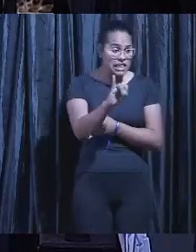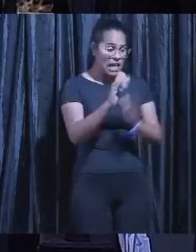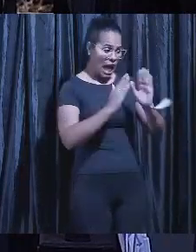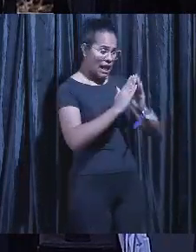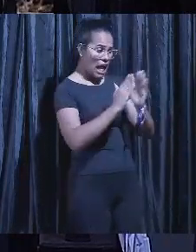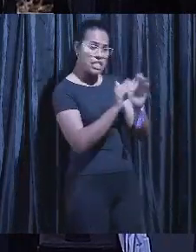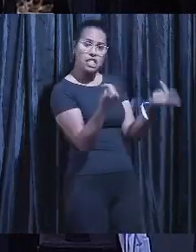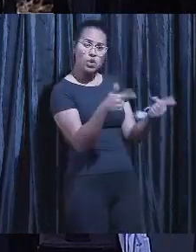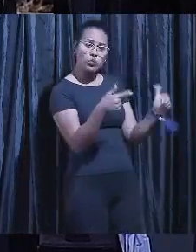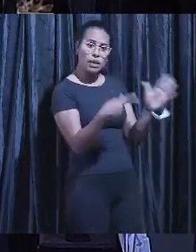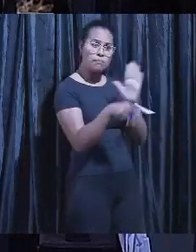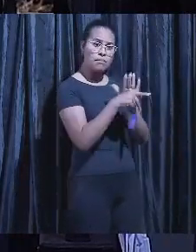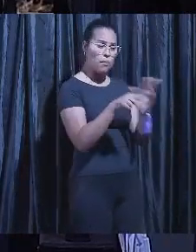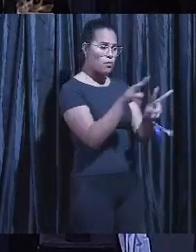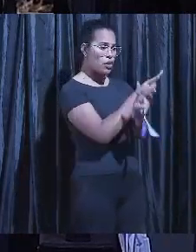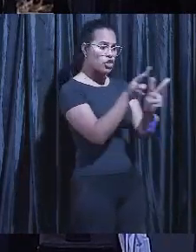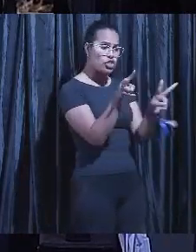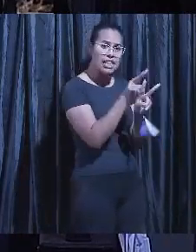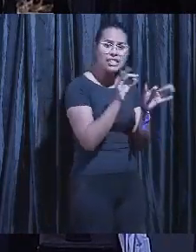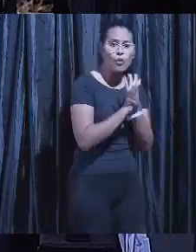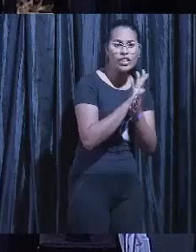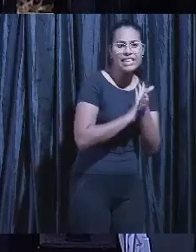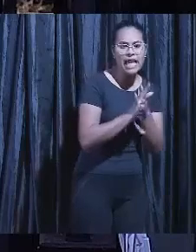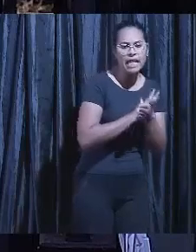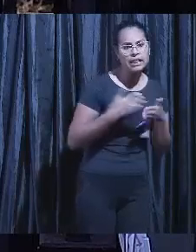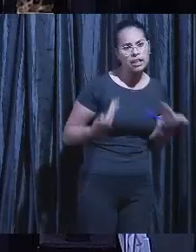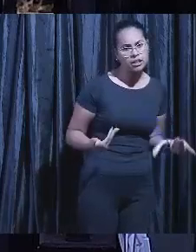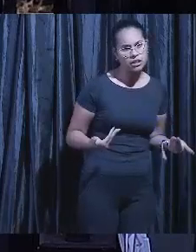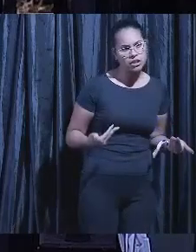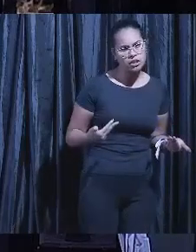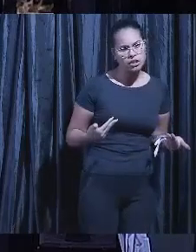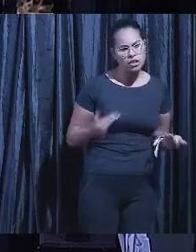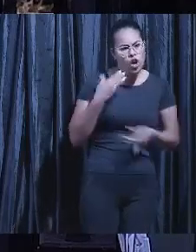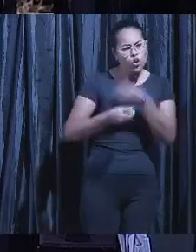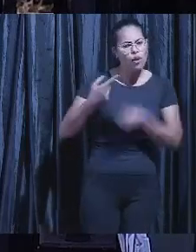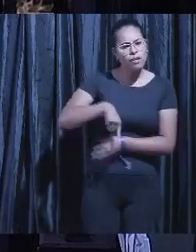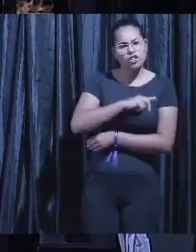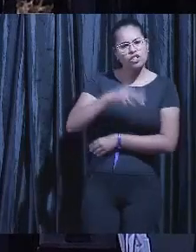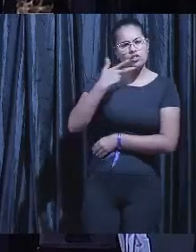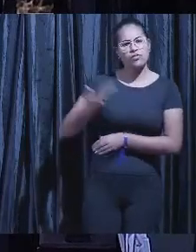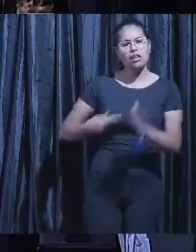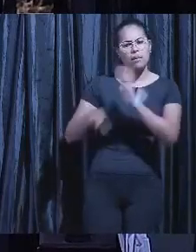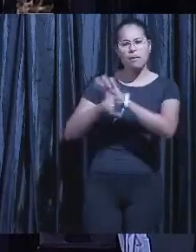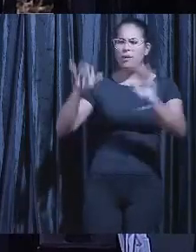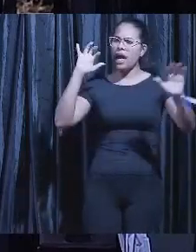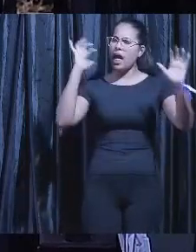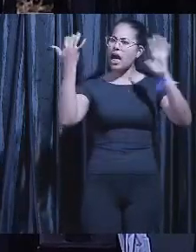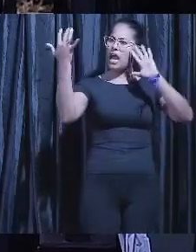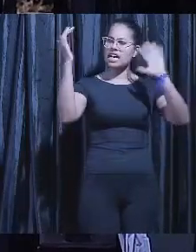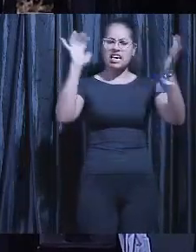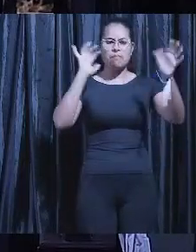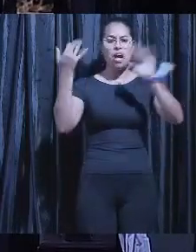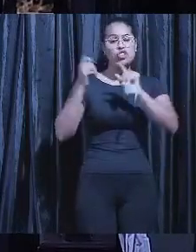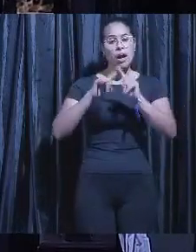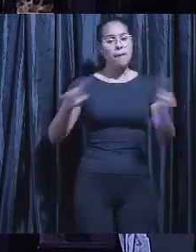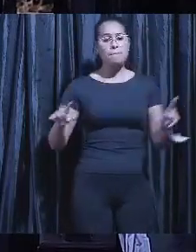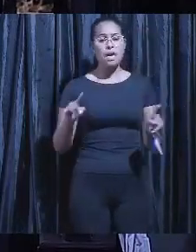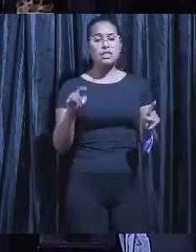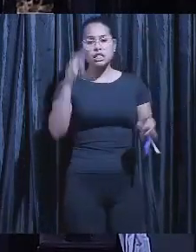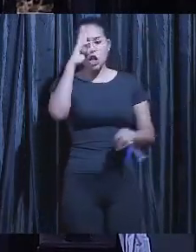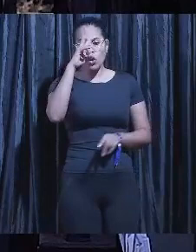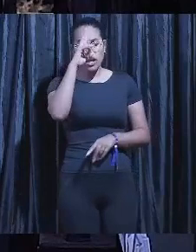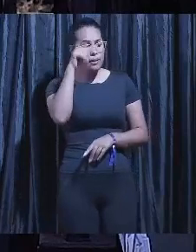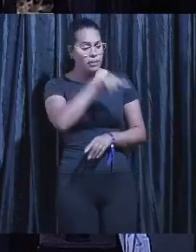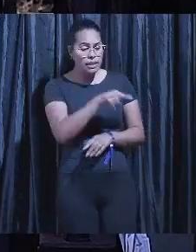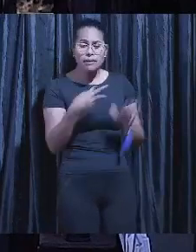vai falar de justiça climática sem falar disso? Quais são as possibilidades e alternativas que